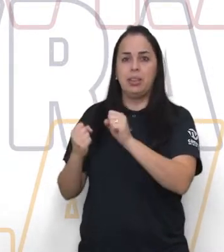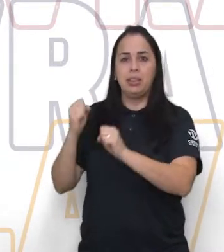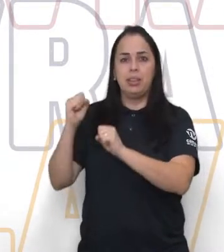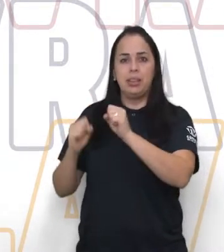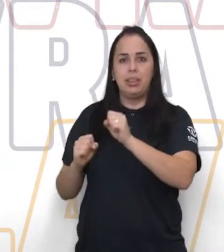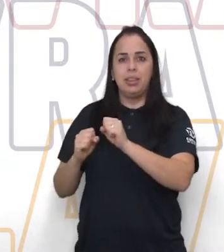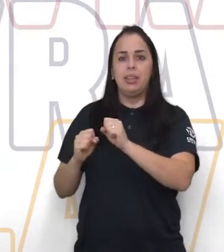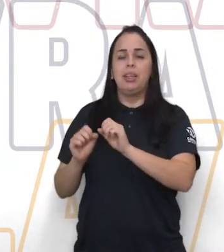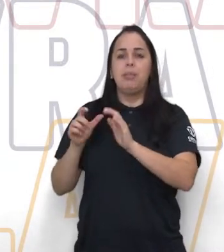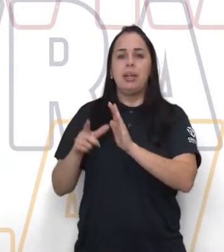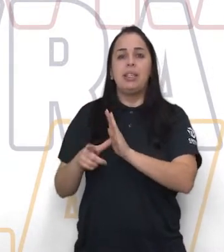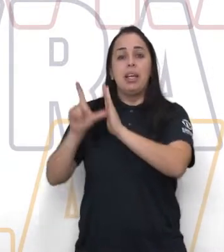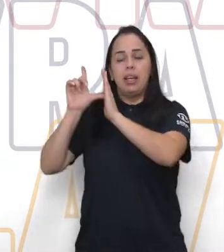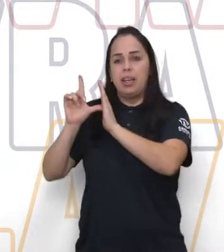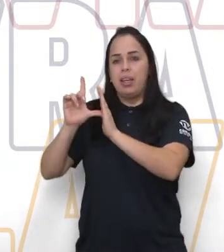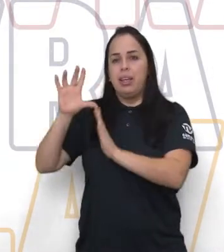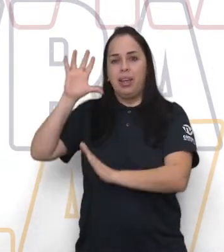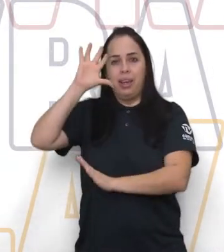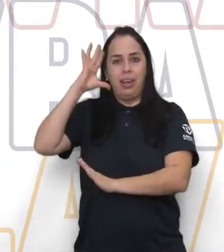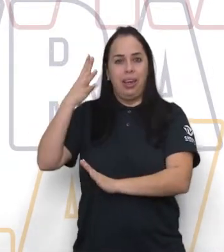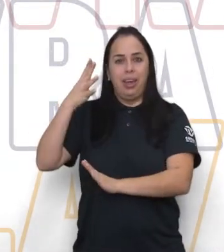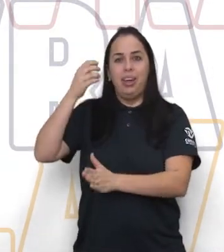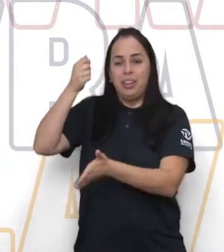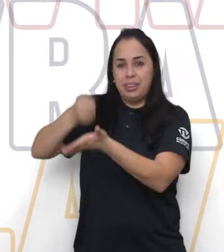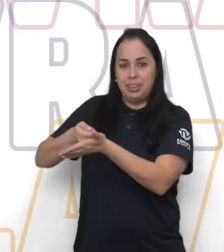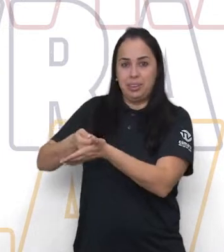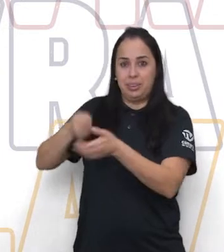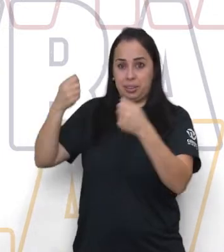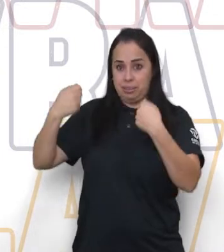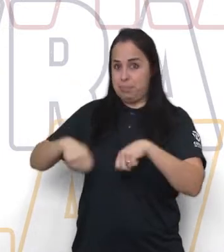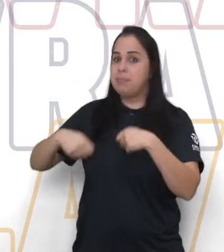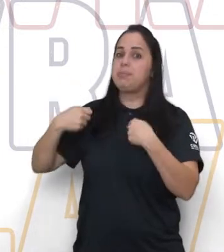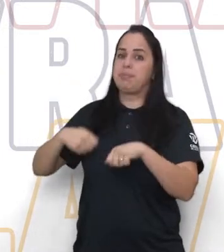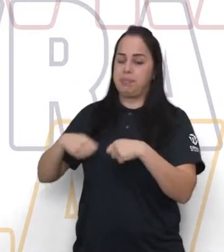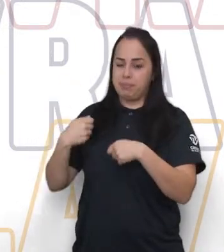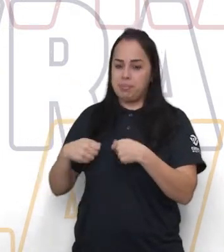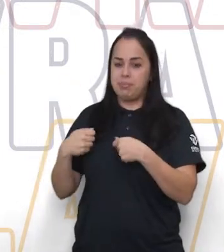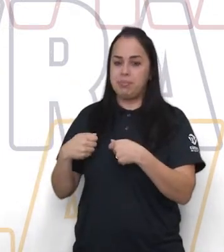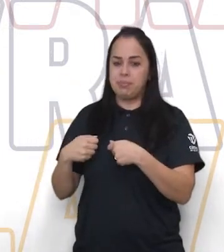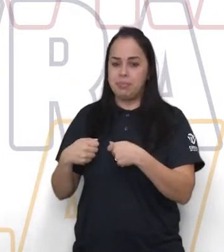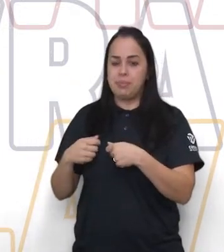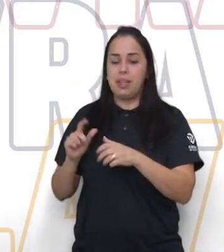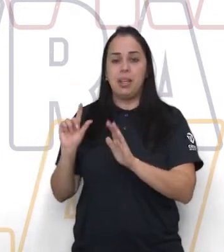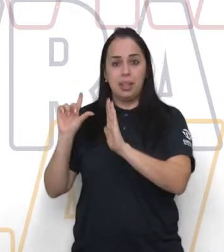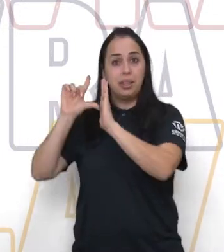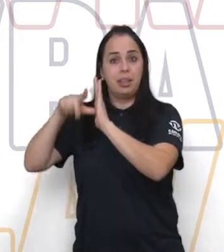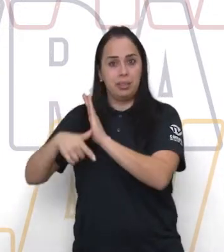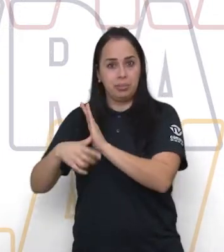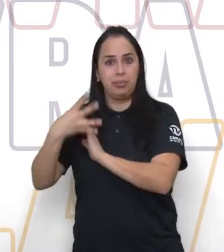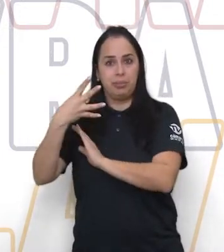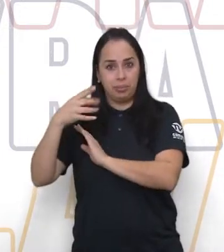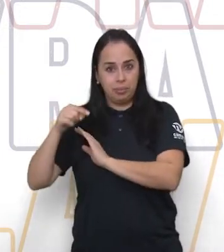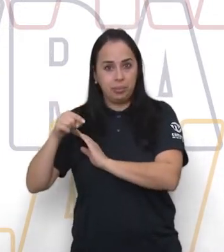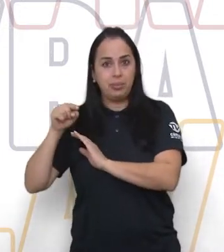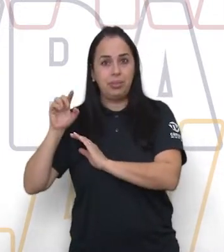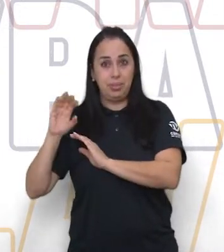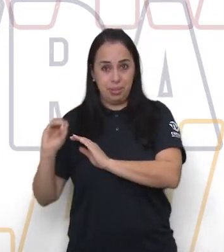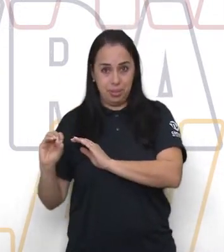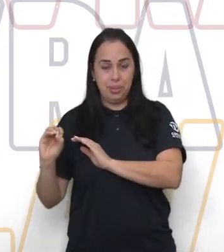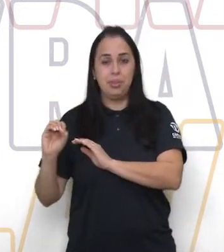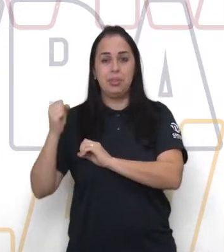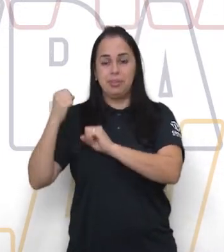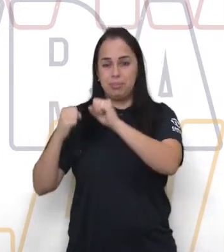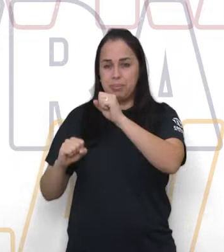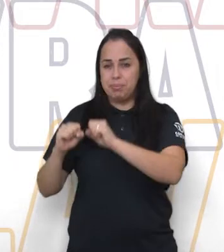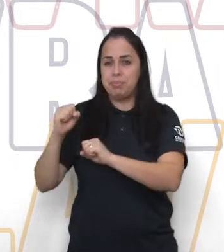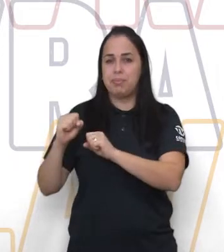muita coisa que a gente precisa resolver ainda no país são questões que antecedem nessa